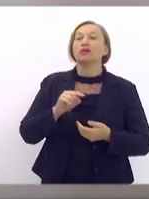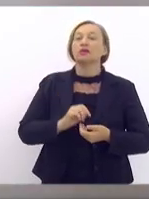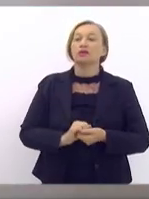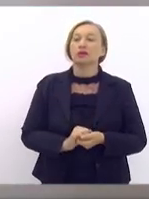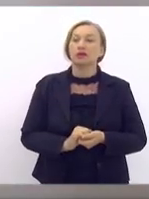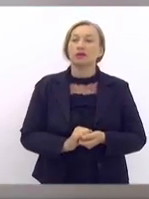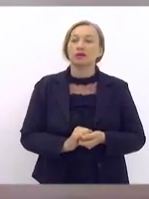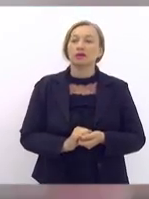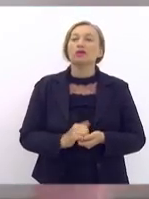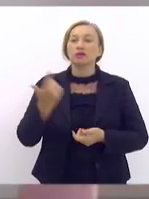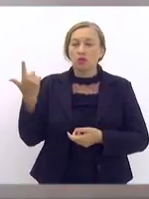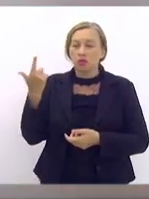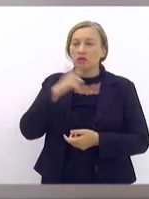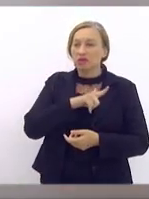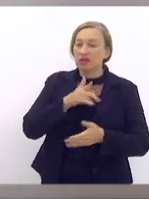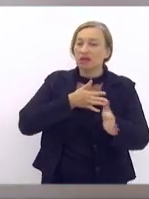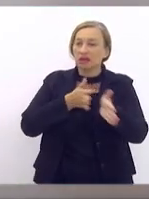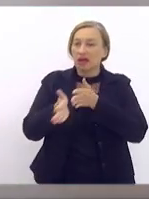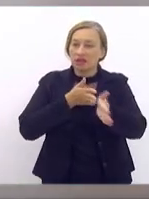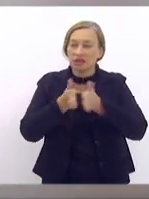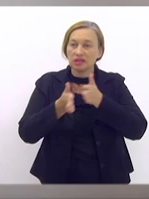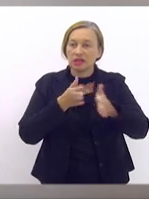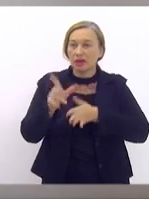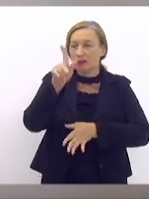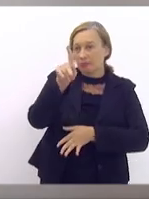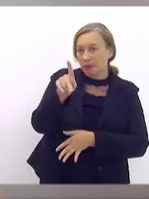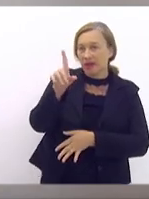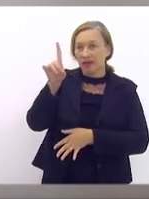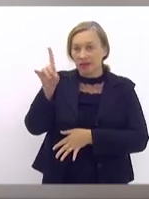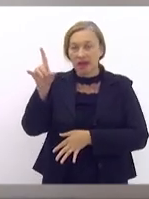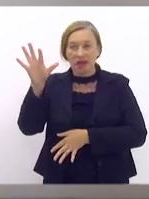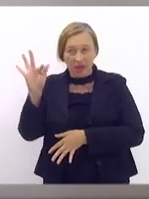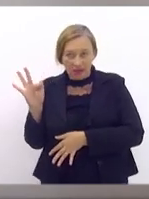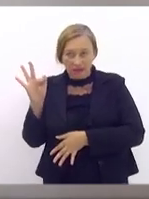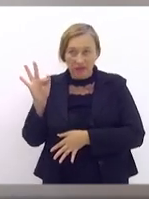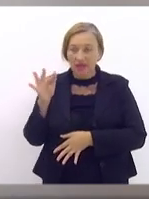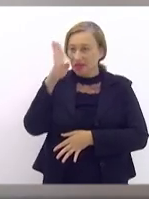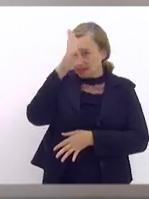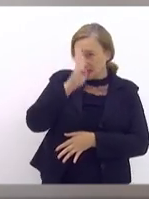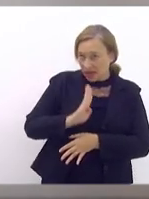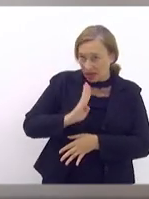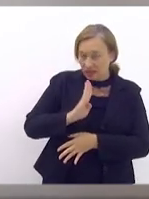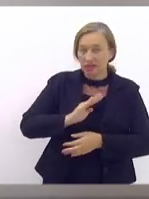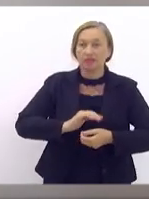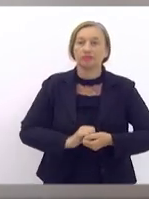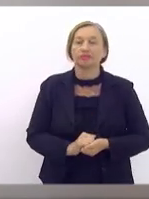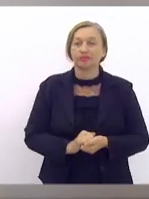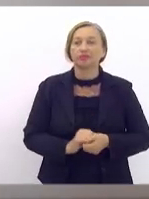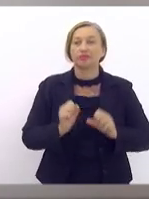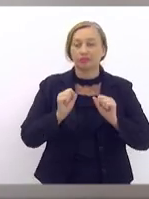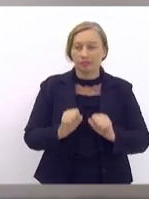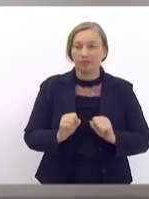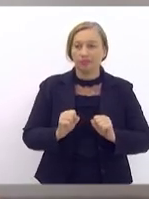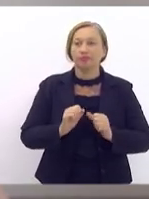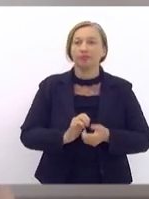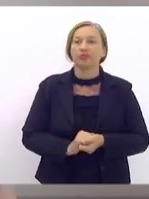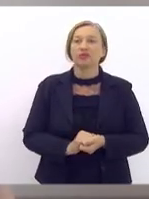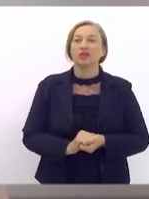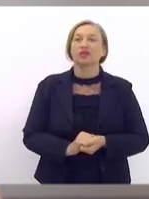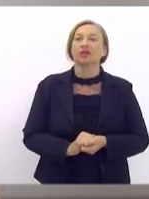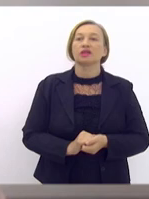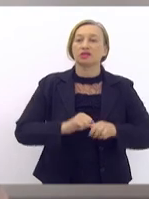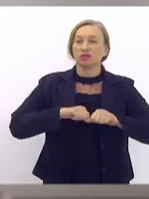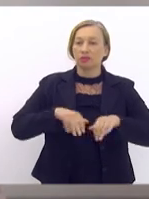câmara.leg.br/livraria. Vocês conseguem ter acesso ao PDF gratuito com todo o conteúdo desse livro e podem disseminar por aí